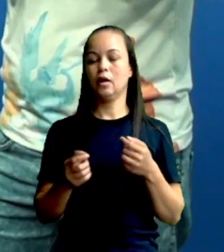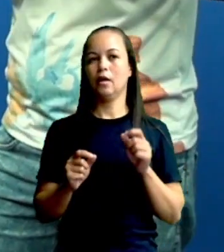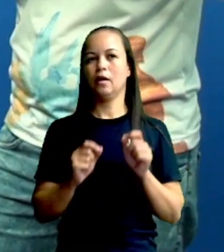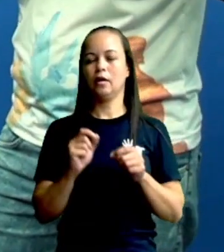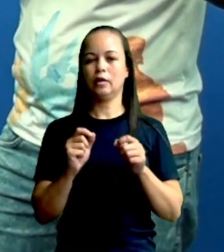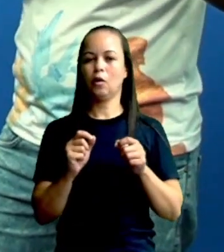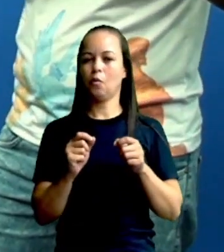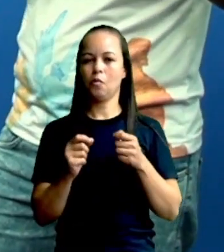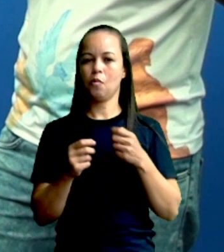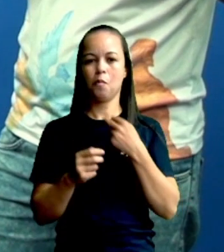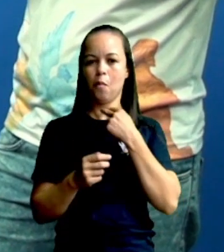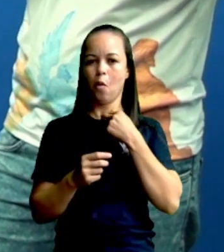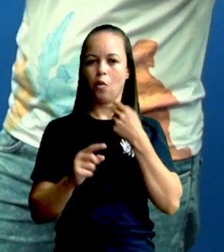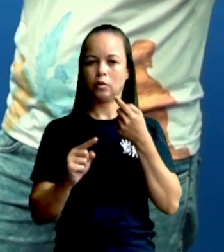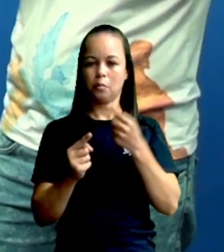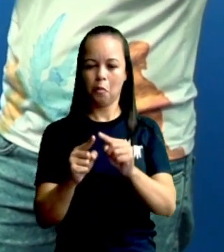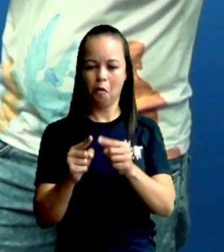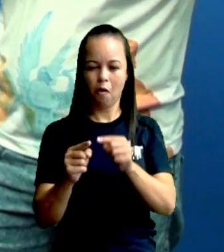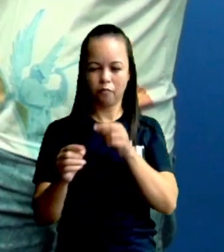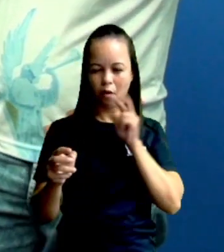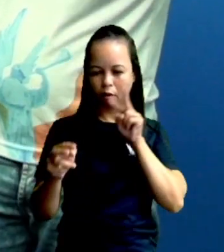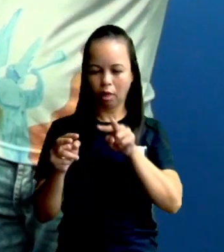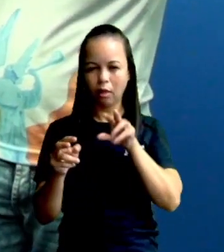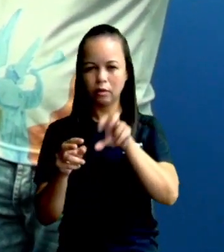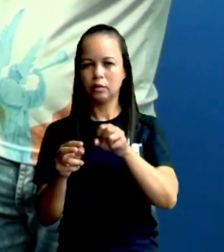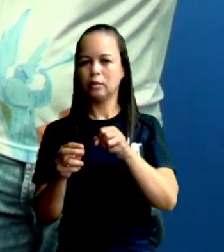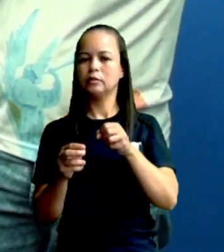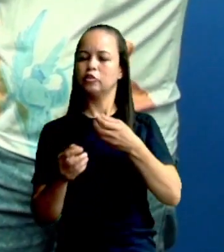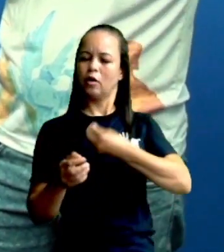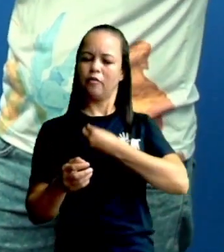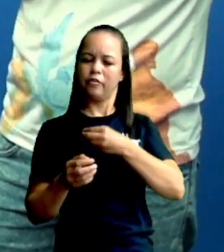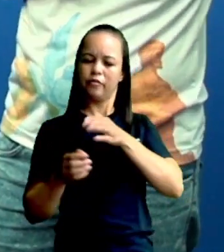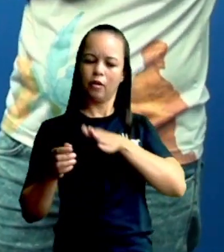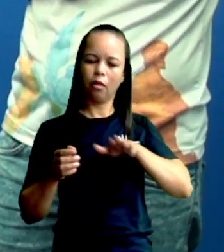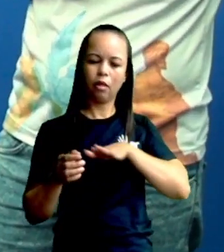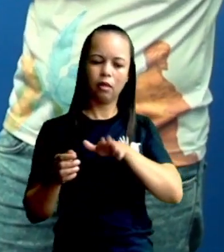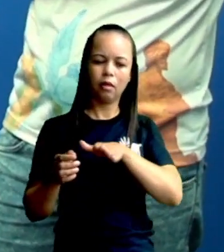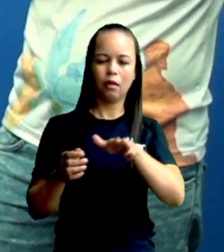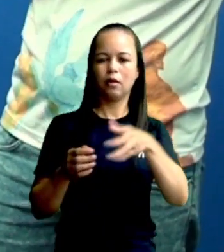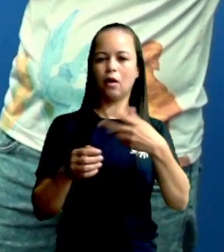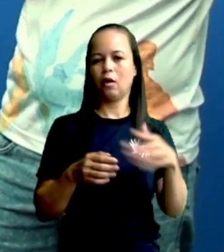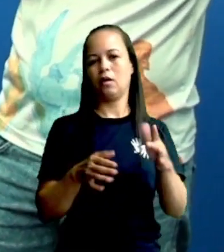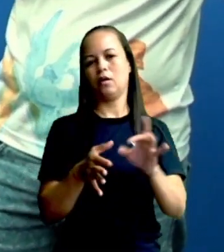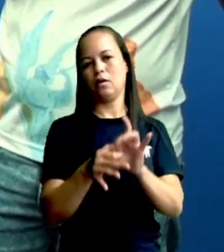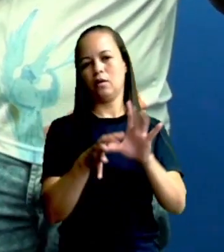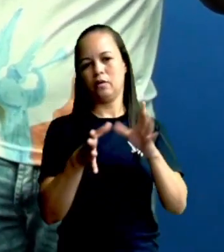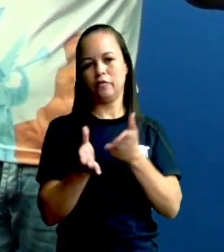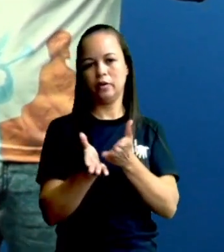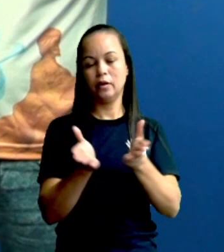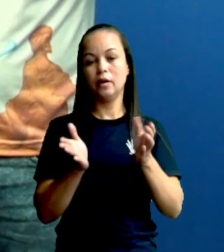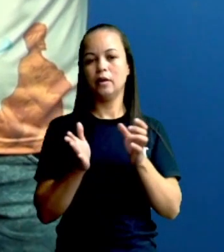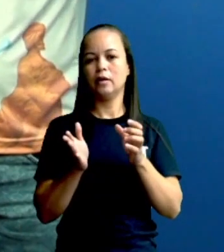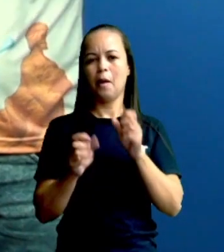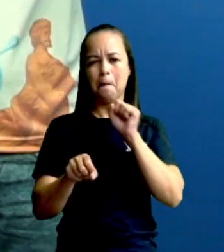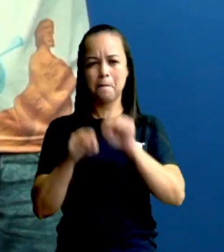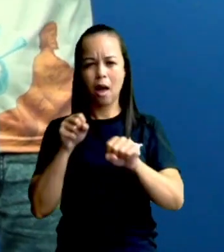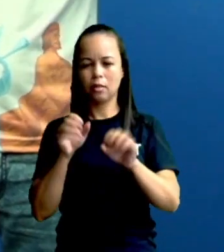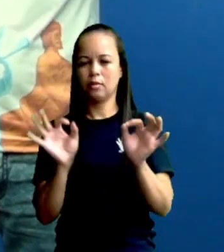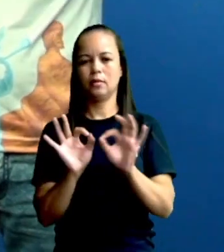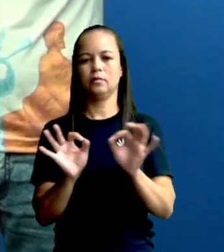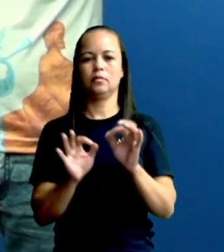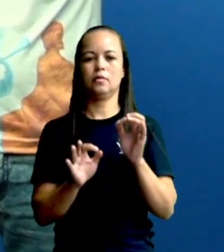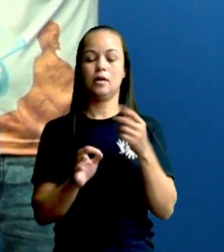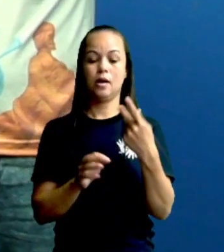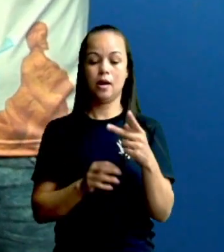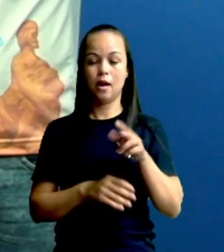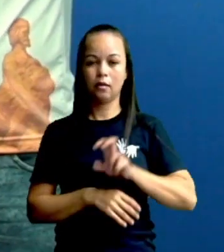deve provocar cobras. Se você vê uma cobra, deixa ela viver, deixa ela seguir o caminho dela. Não a mate. As cobras são